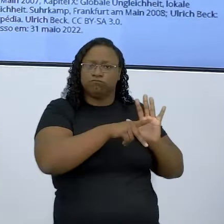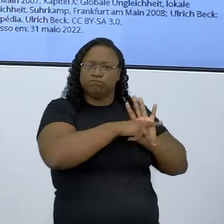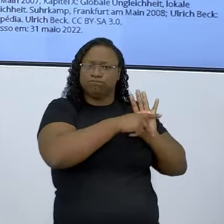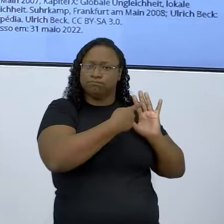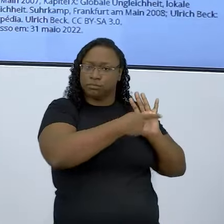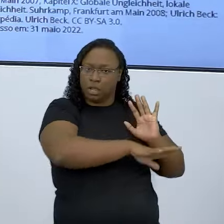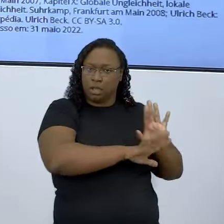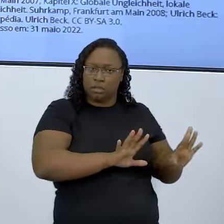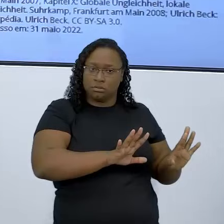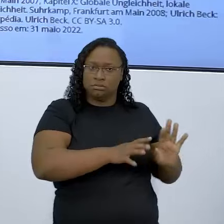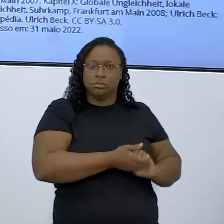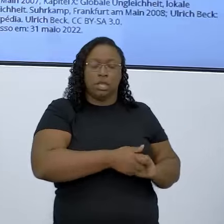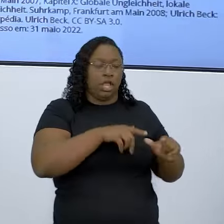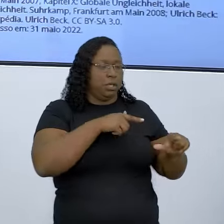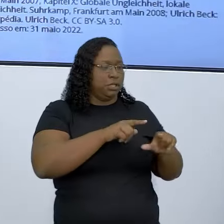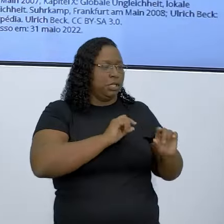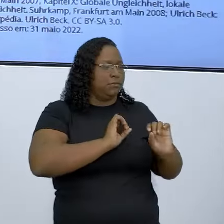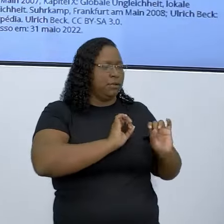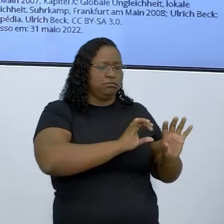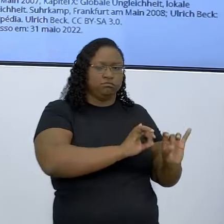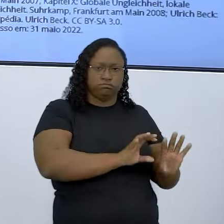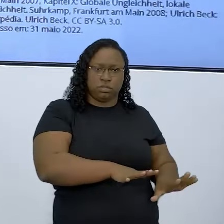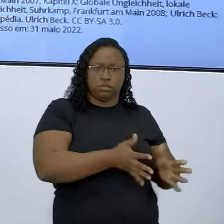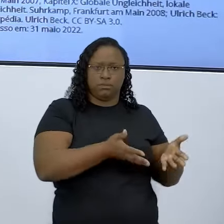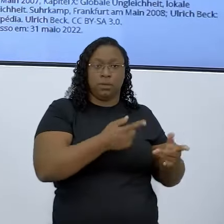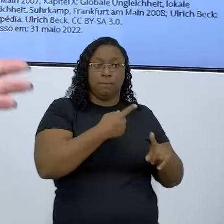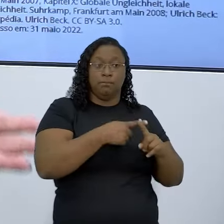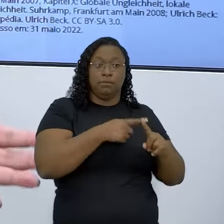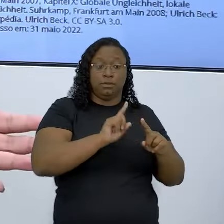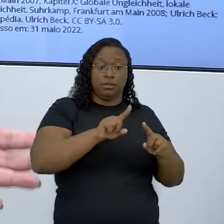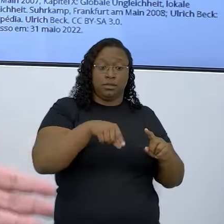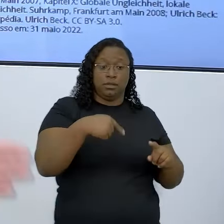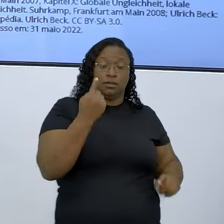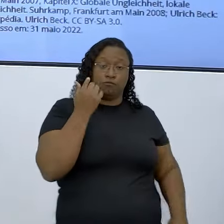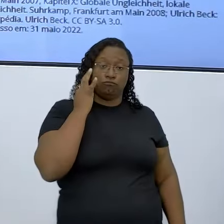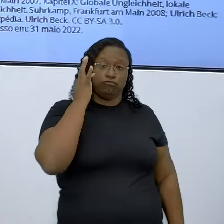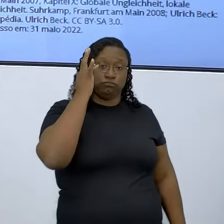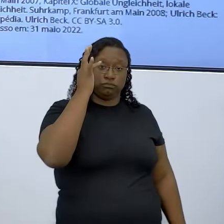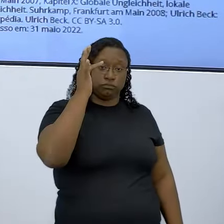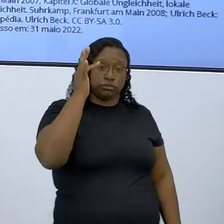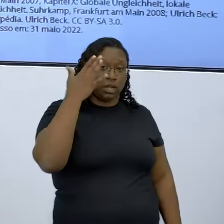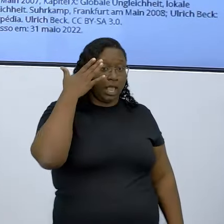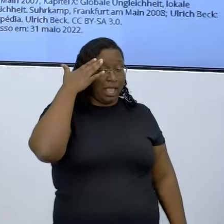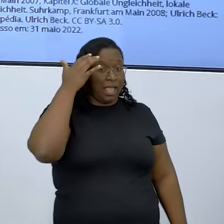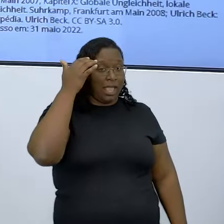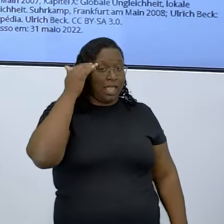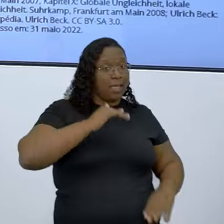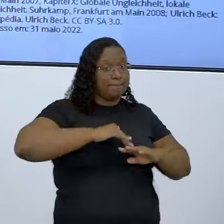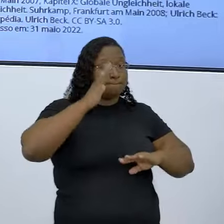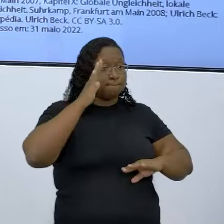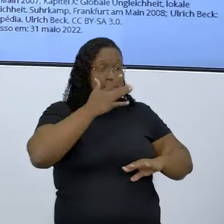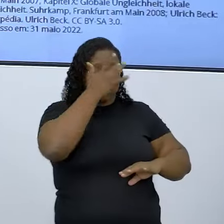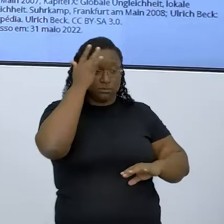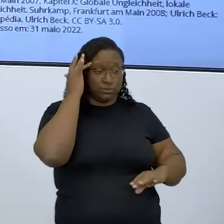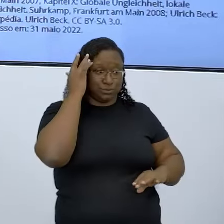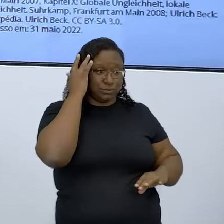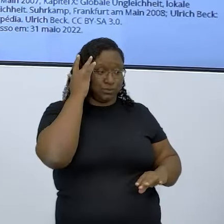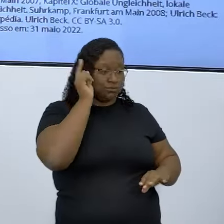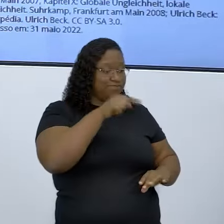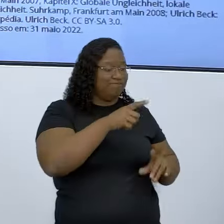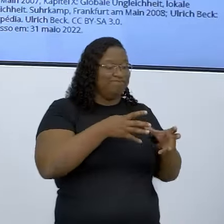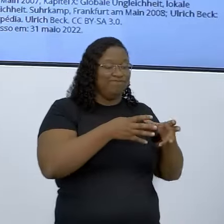ao trabalho especificamente, porque daqui a um tempo a gente provavelmente vai ter mais pessoas do que postos de trabalho. E isso não